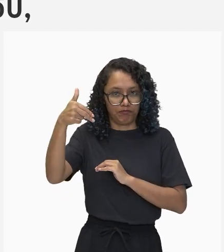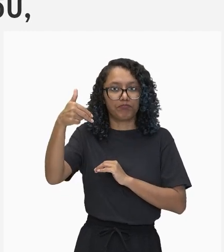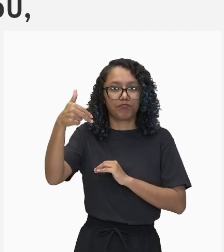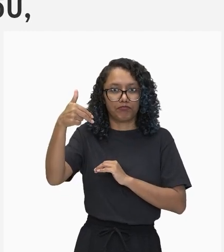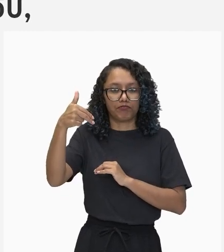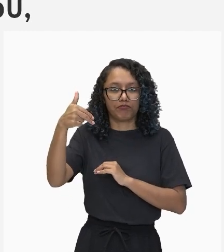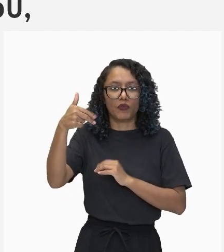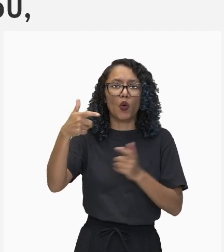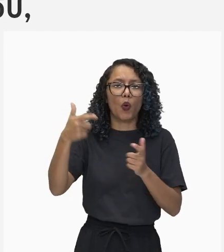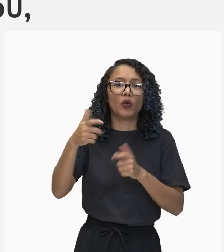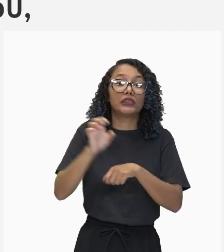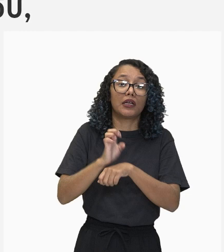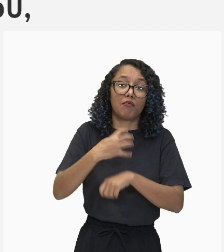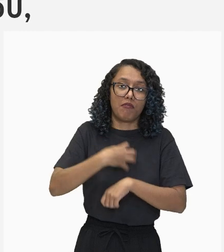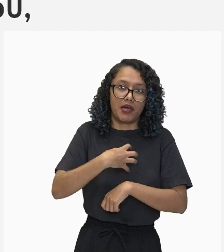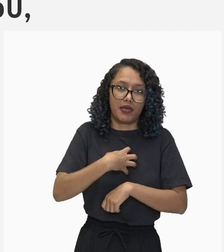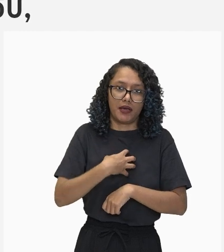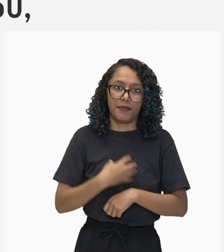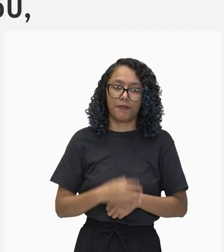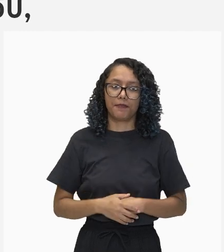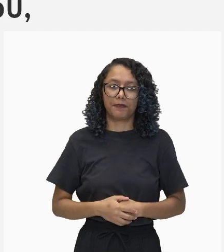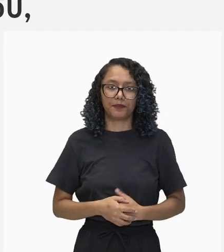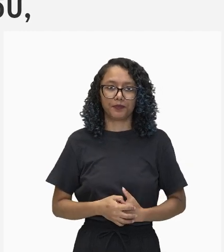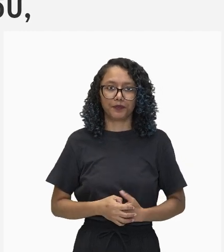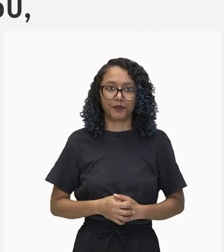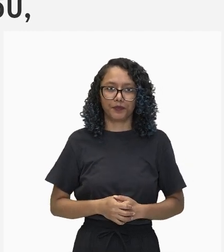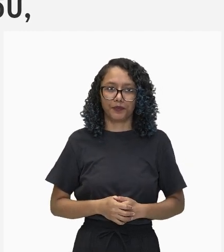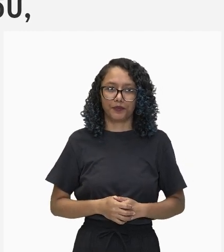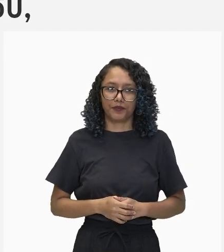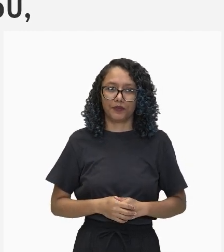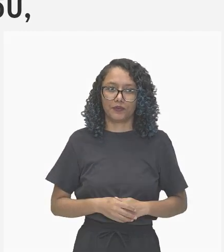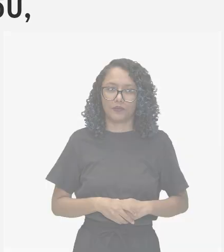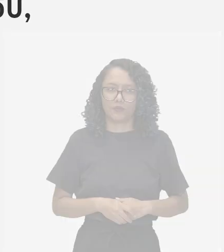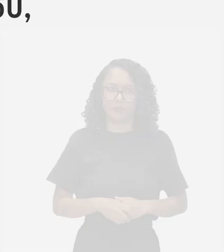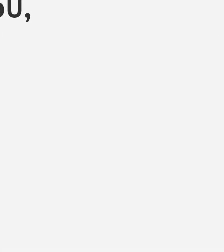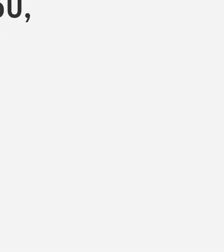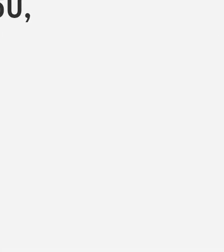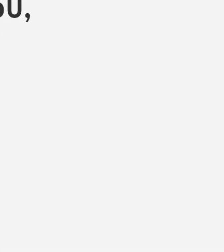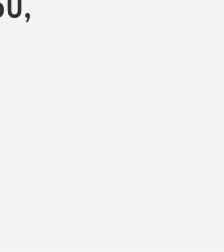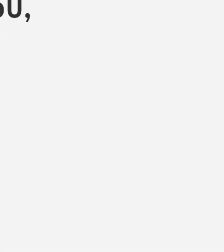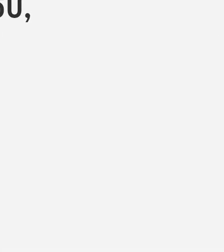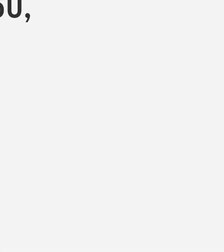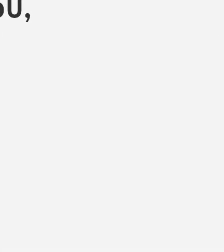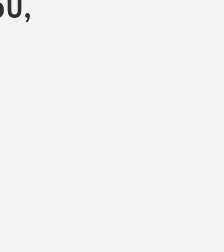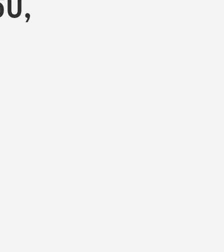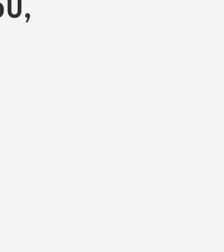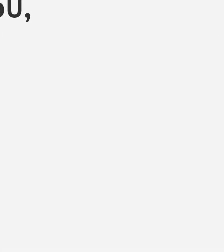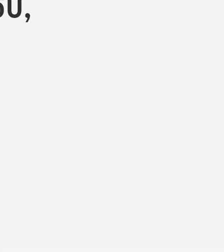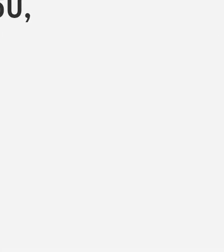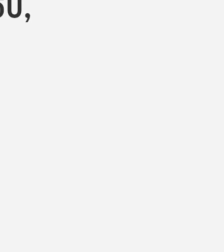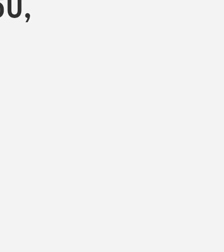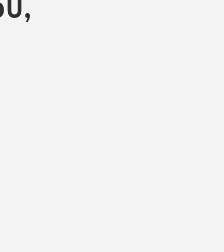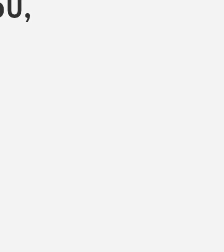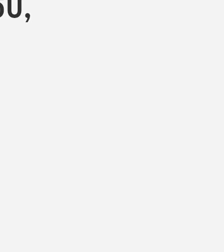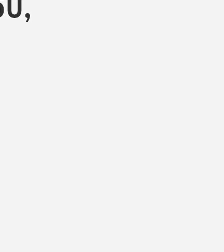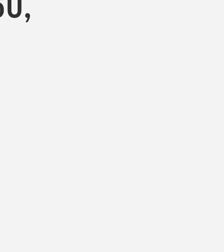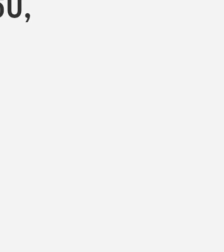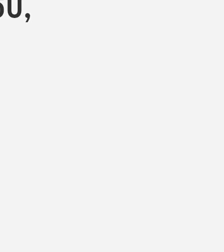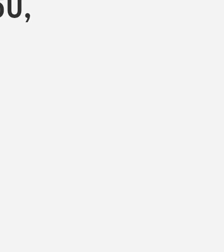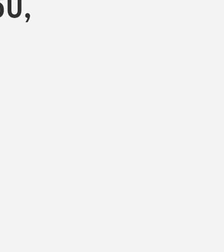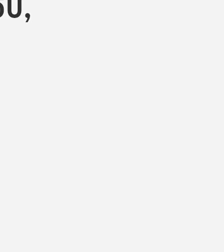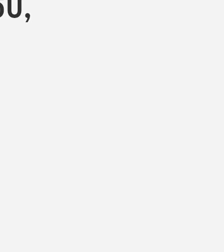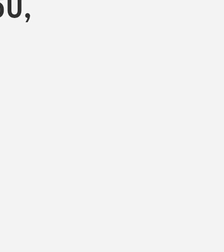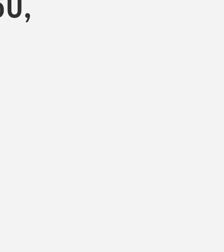Bahia. O samba de roda do côncavo baiano é uma expressão musical, coreográfica,